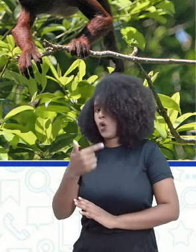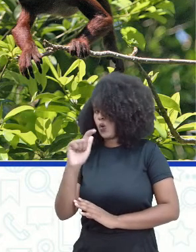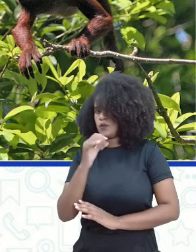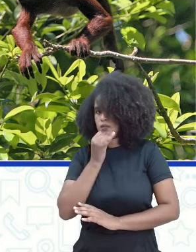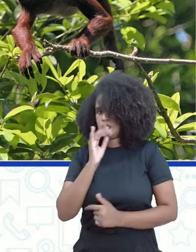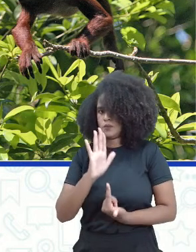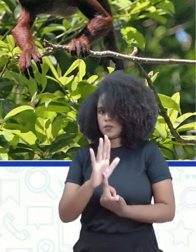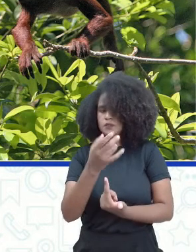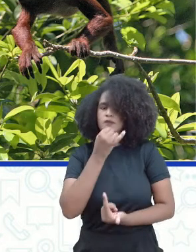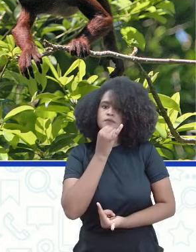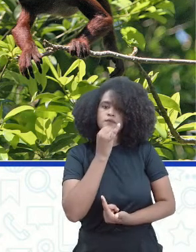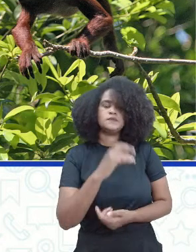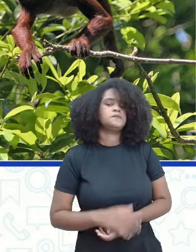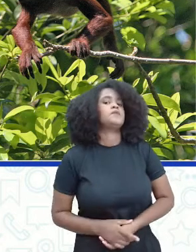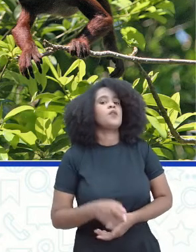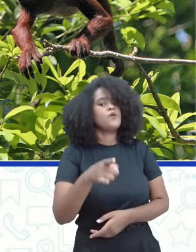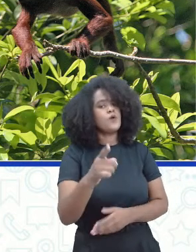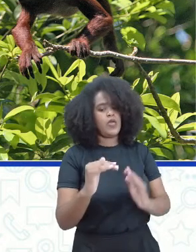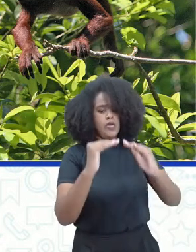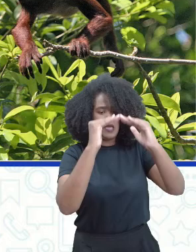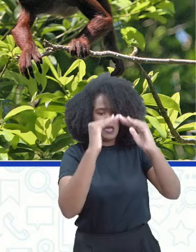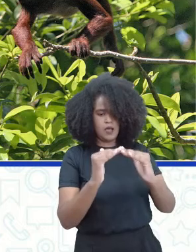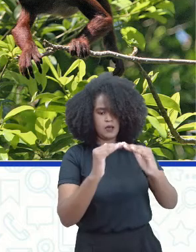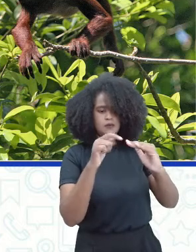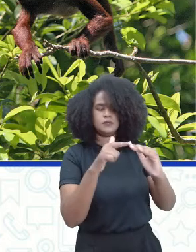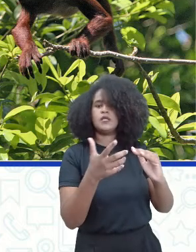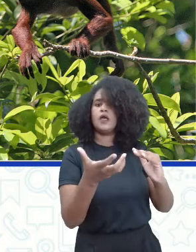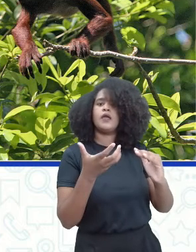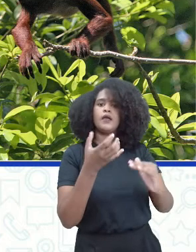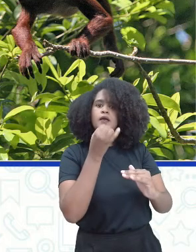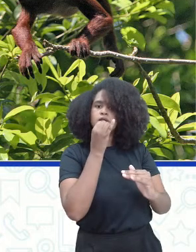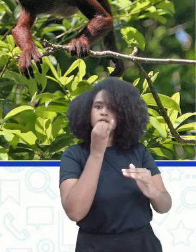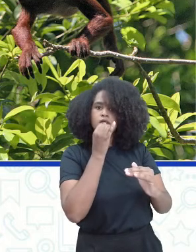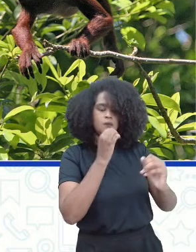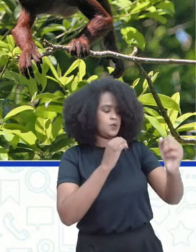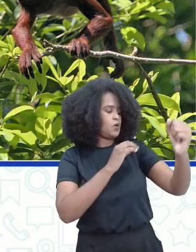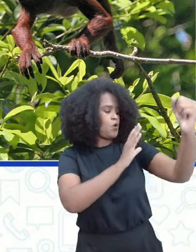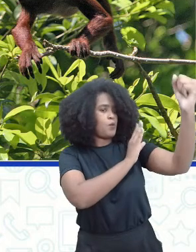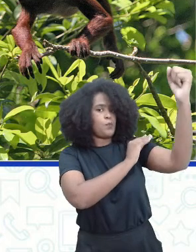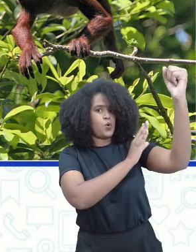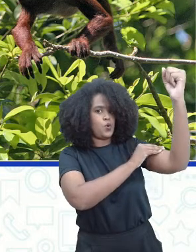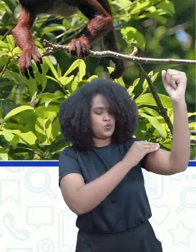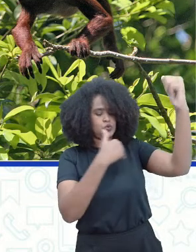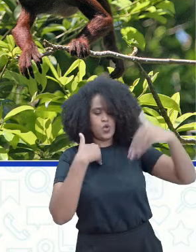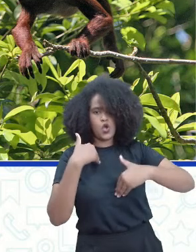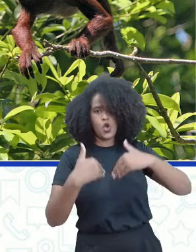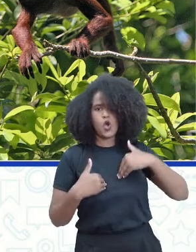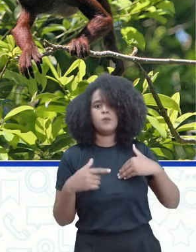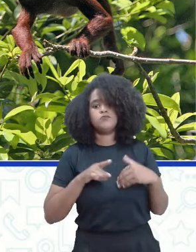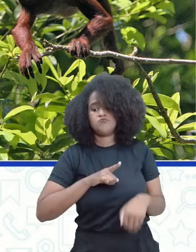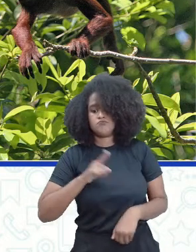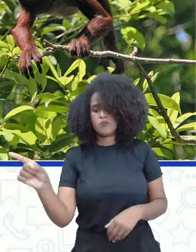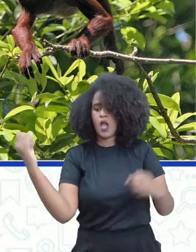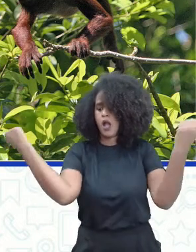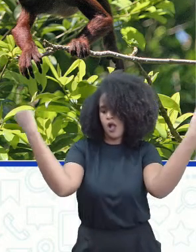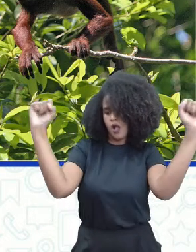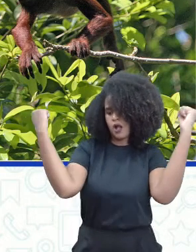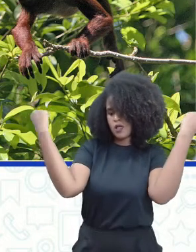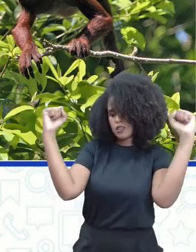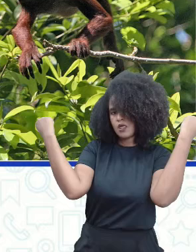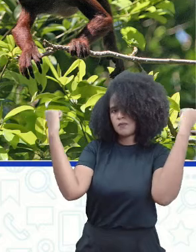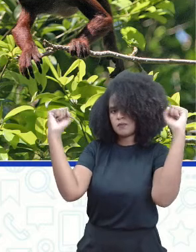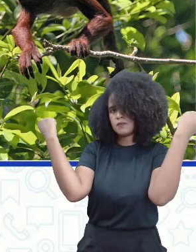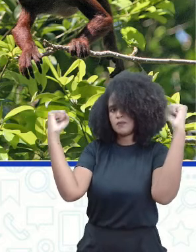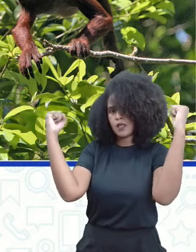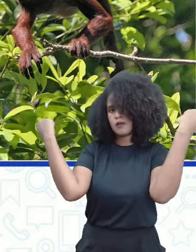você está em casa e quer mudar o músculo, o corpo, não é? Então você vai para uma academia e começa a fazer